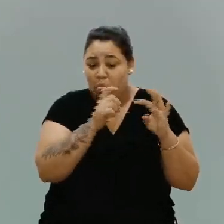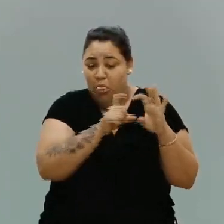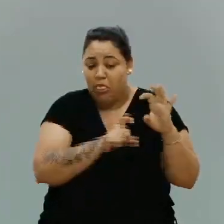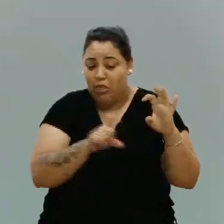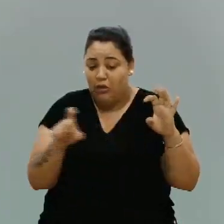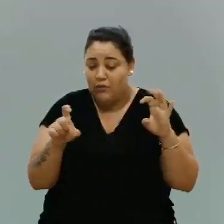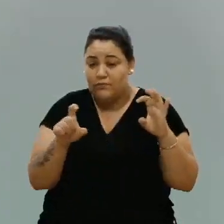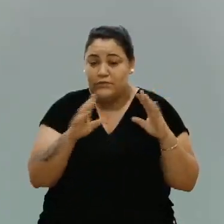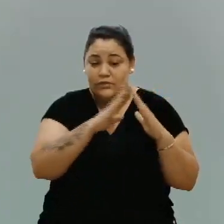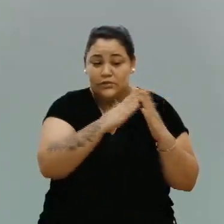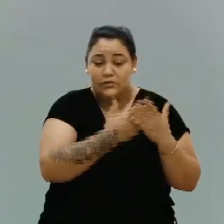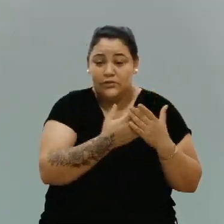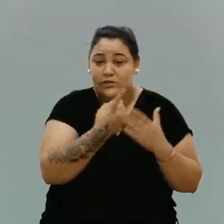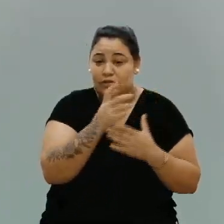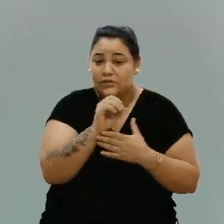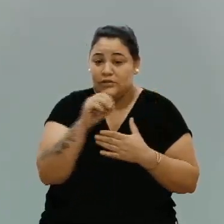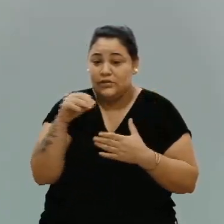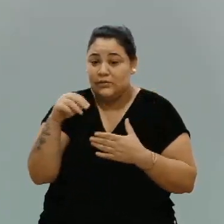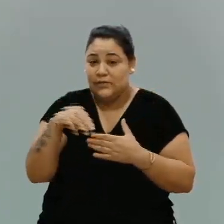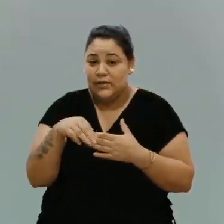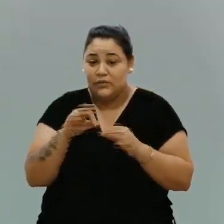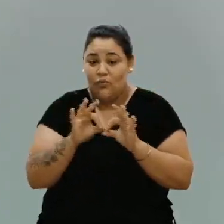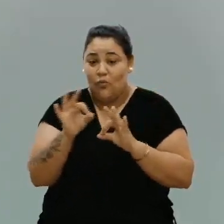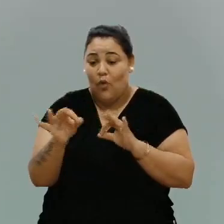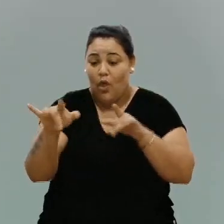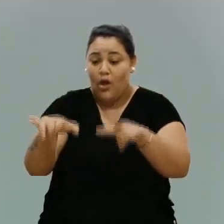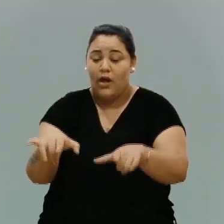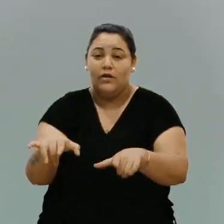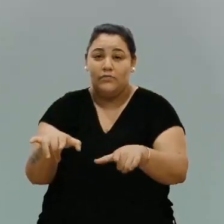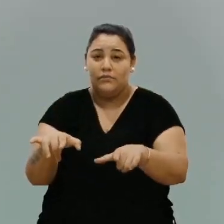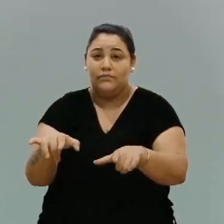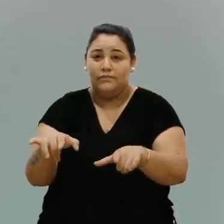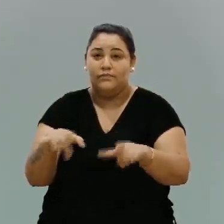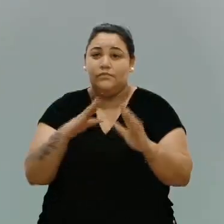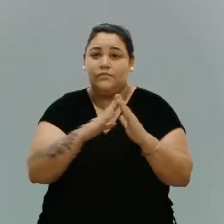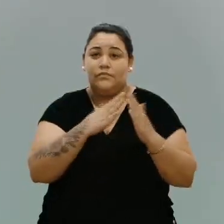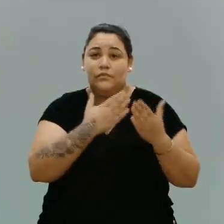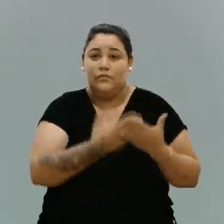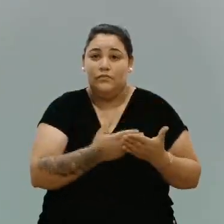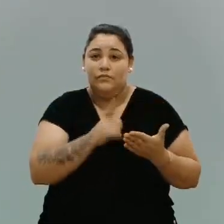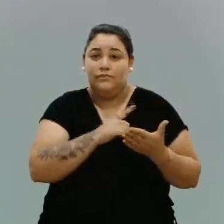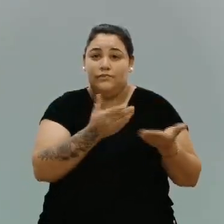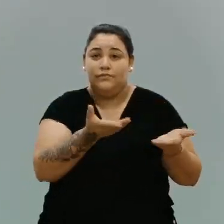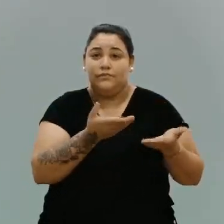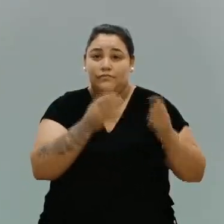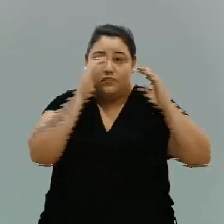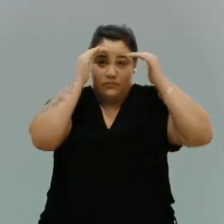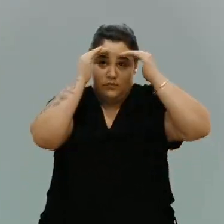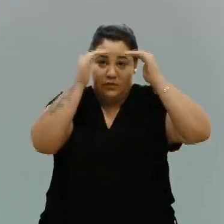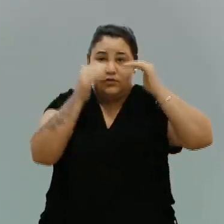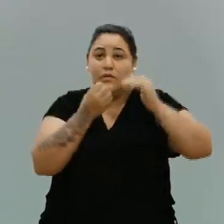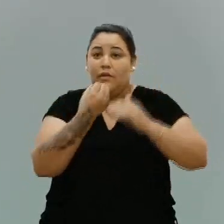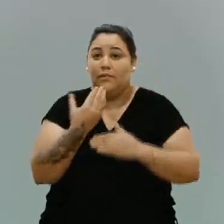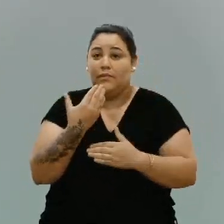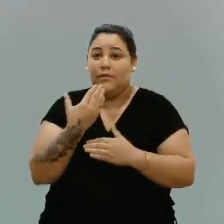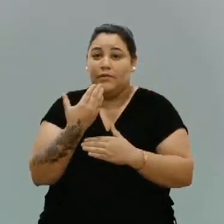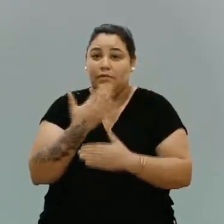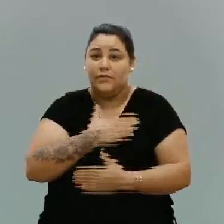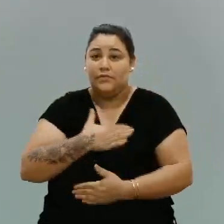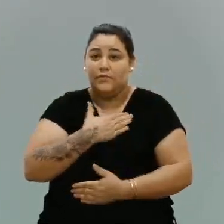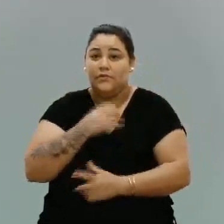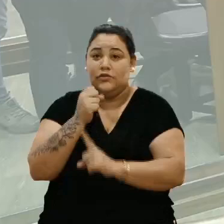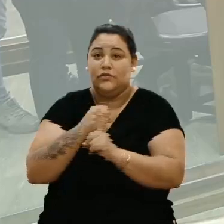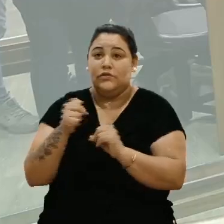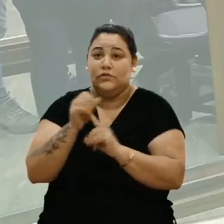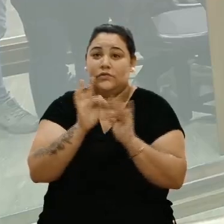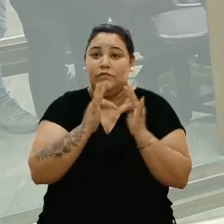será um local apto e um local que, além de dar dignidade, vai dar um bem-estar social a essas famílias. Muito